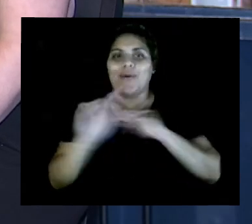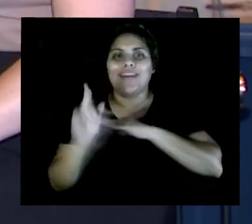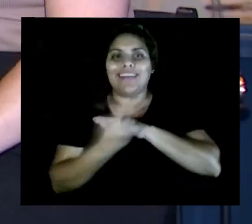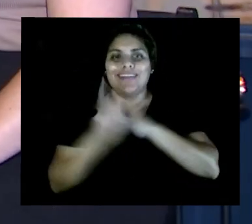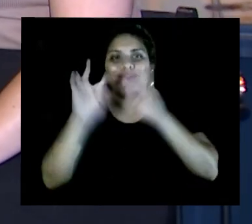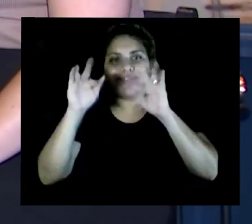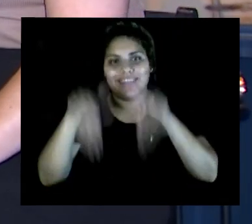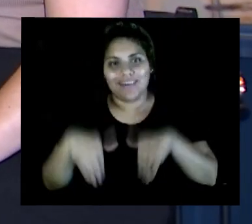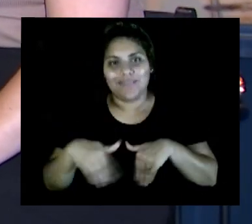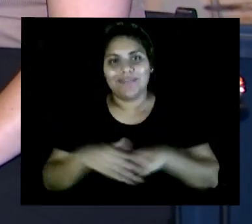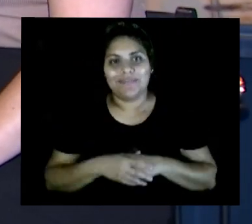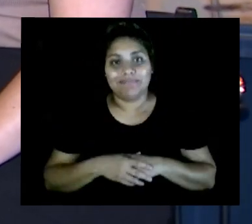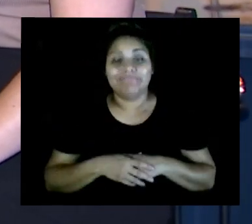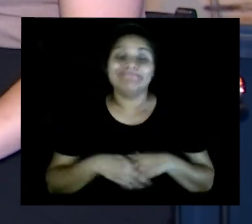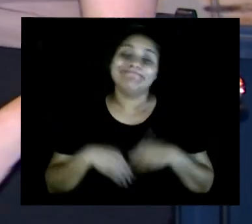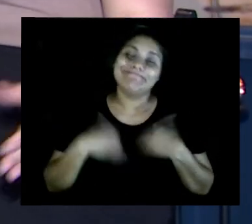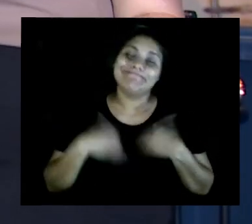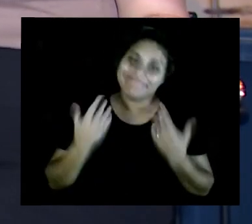final.